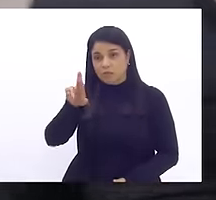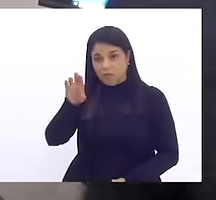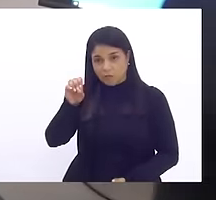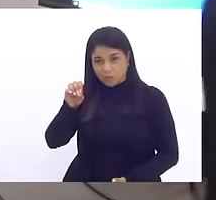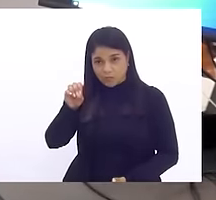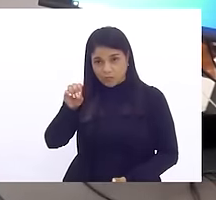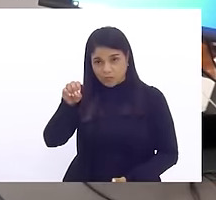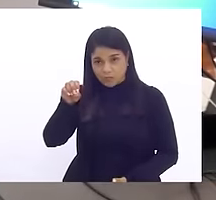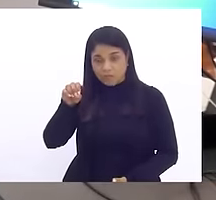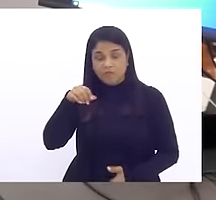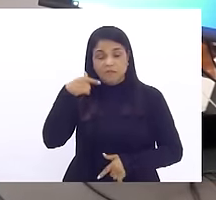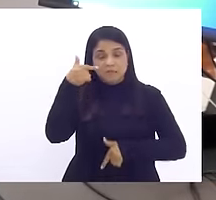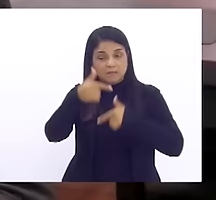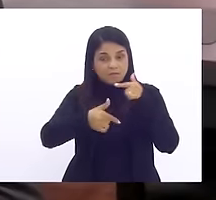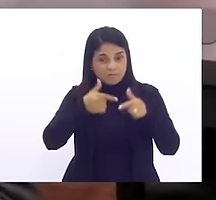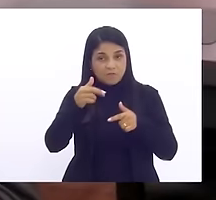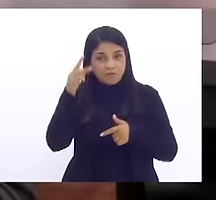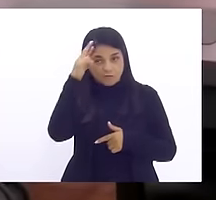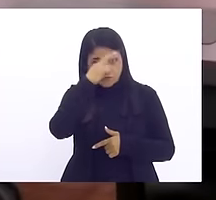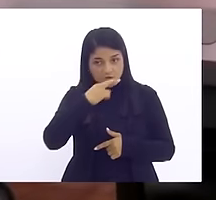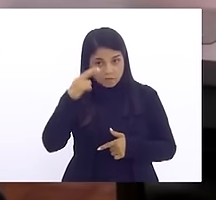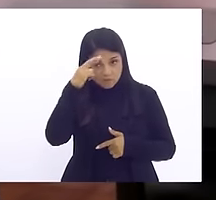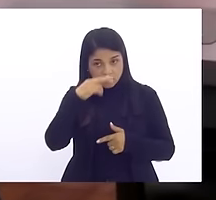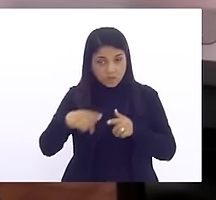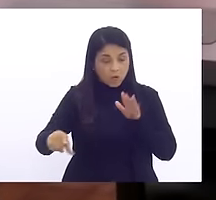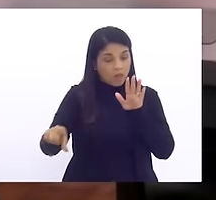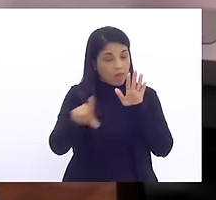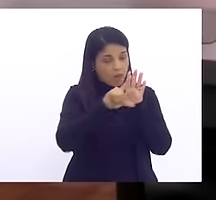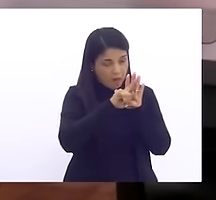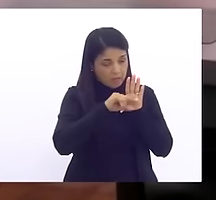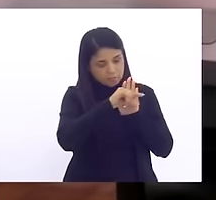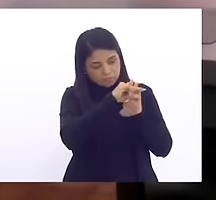eu posso falar para o senhor de algumas leis